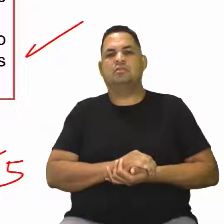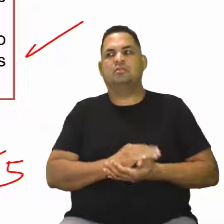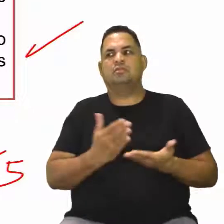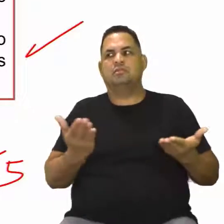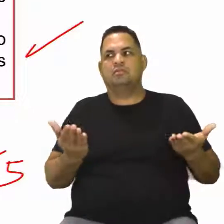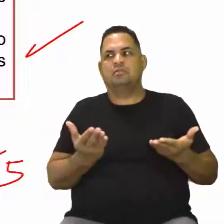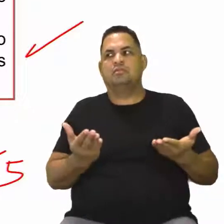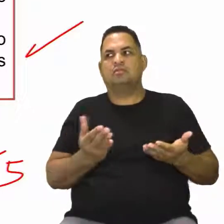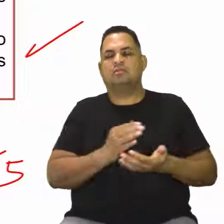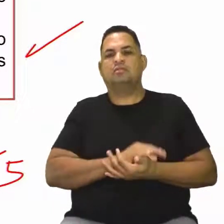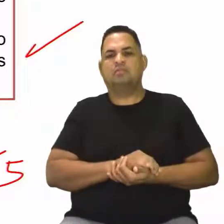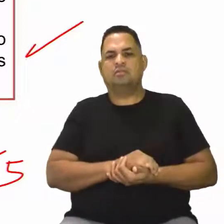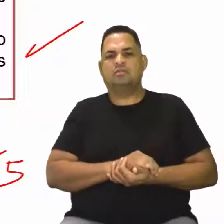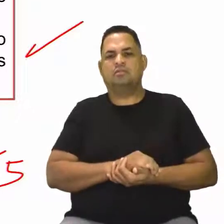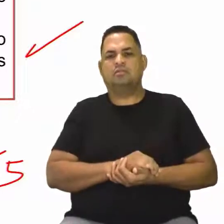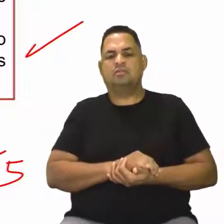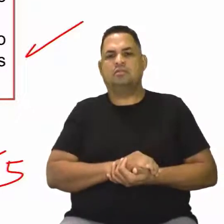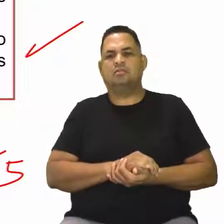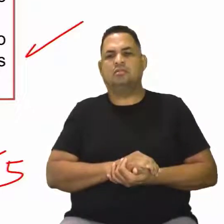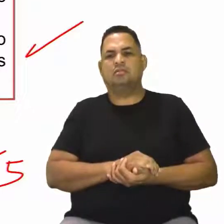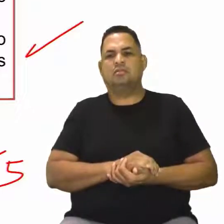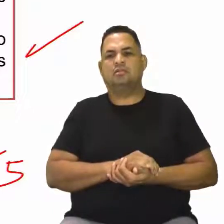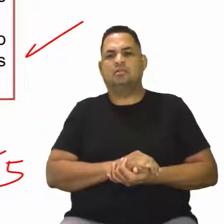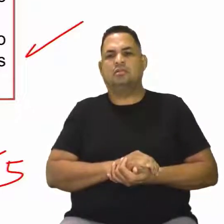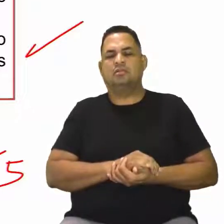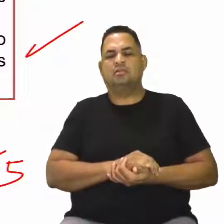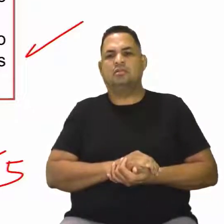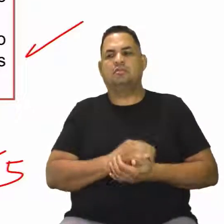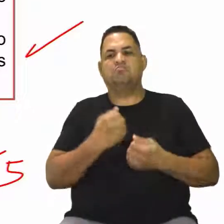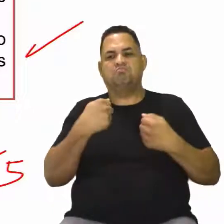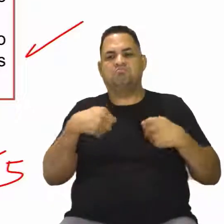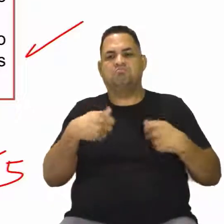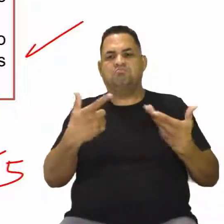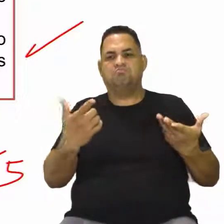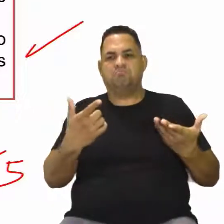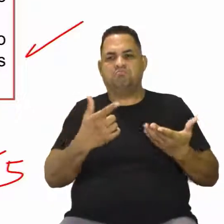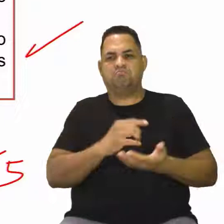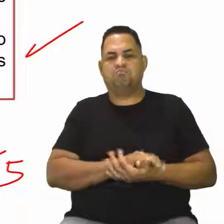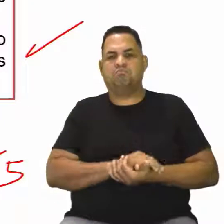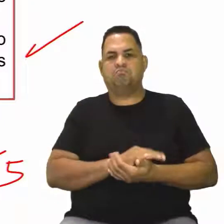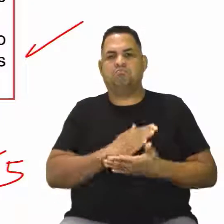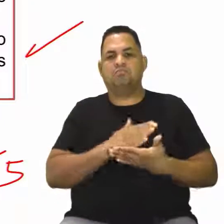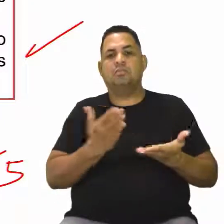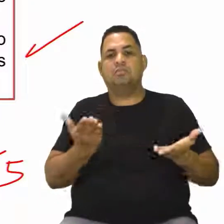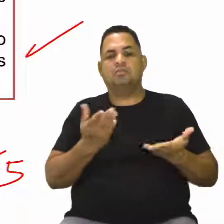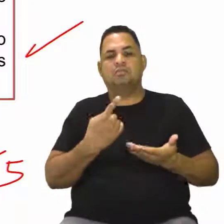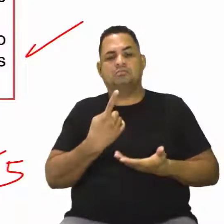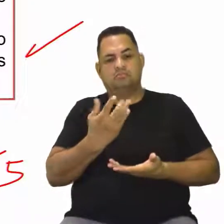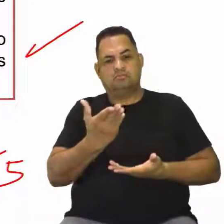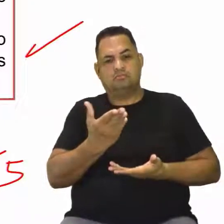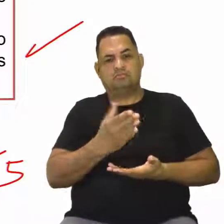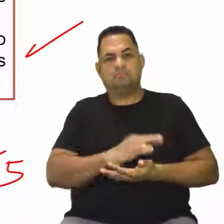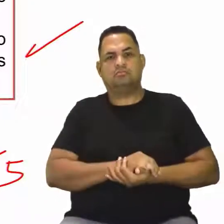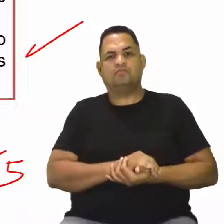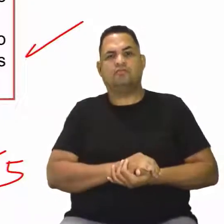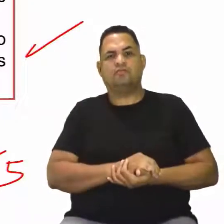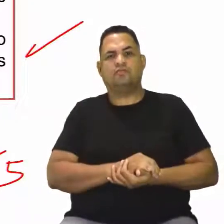com isso, senhoria, com isso, eu posso agora deixar vocês,